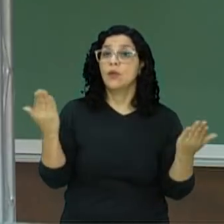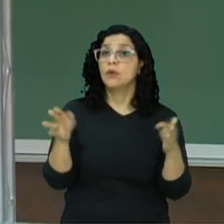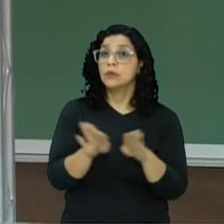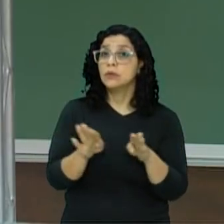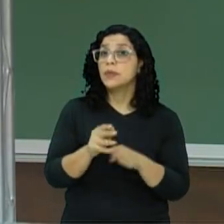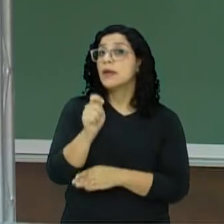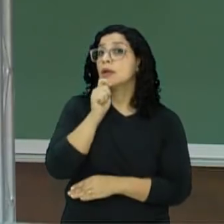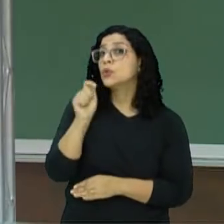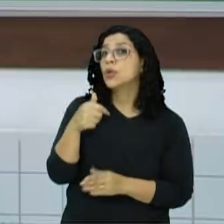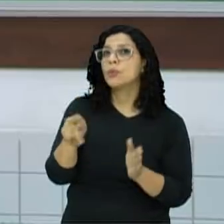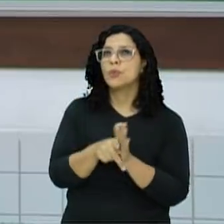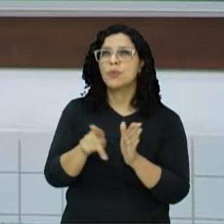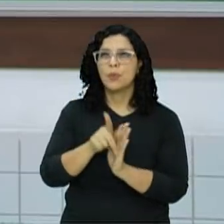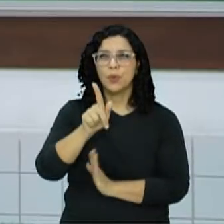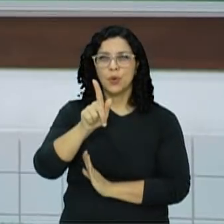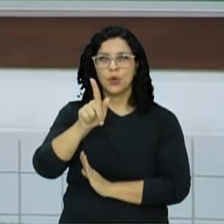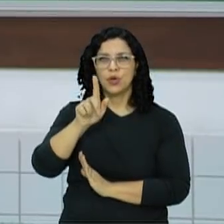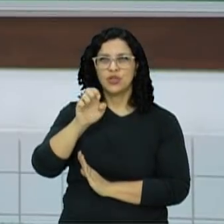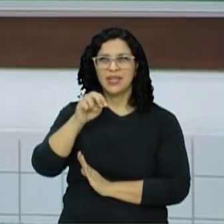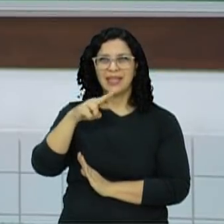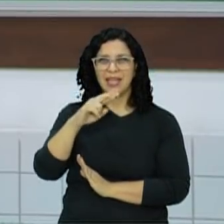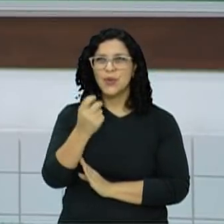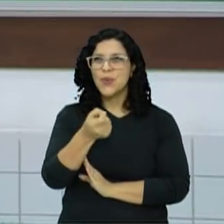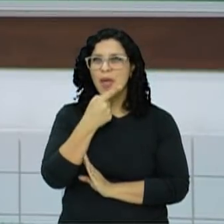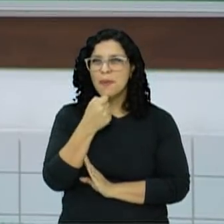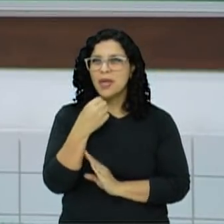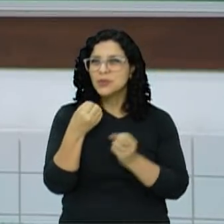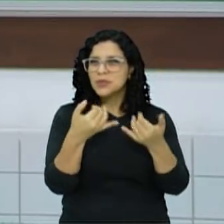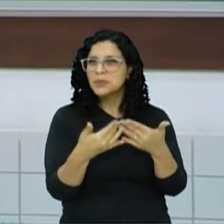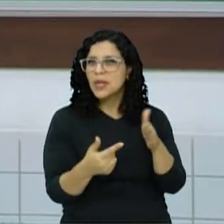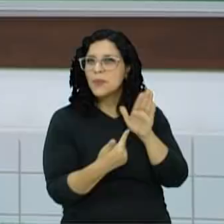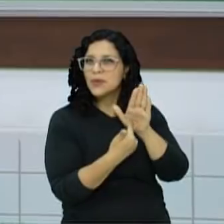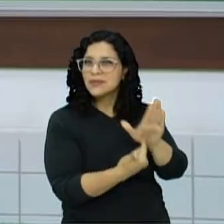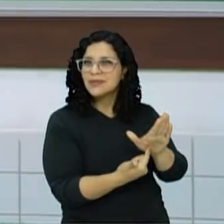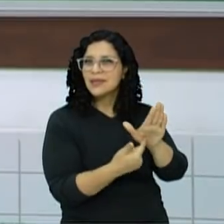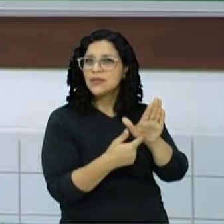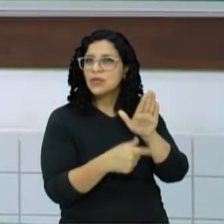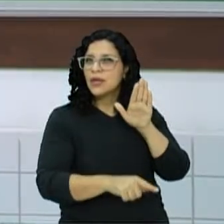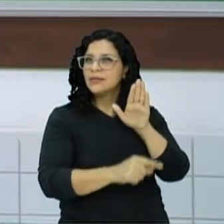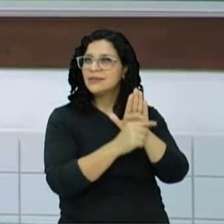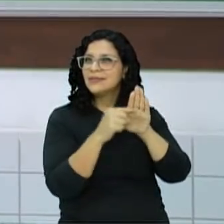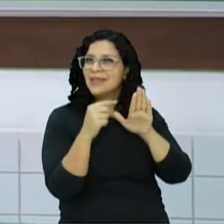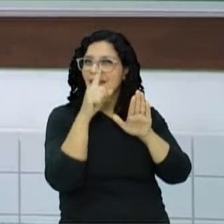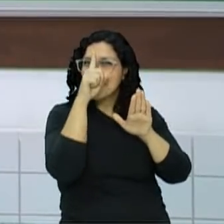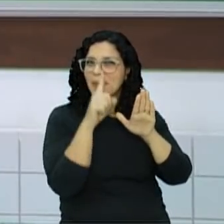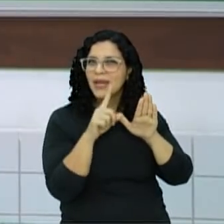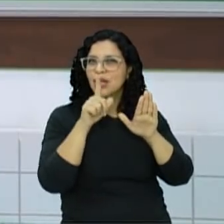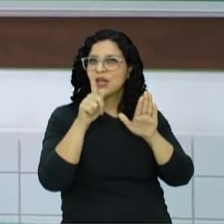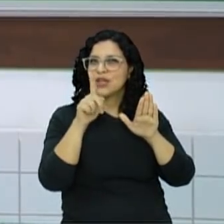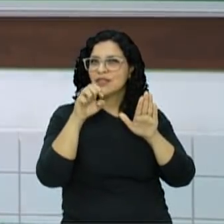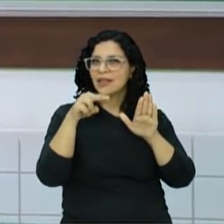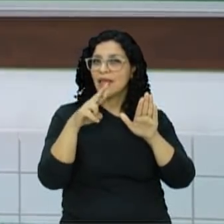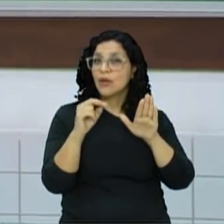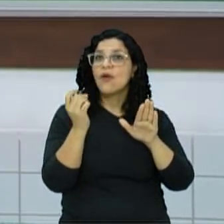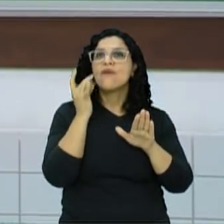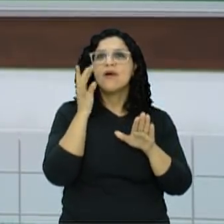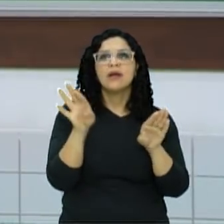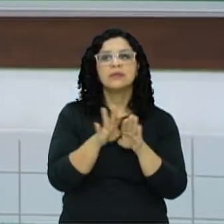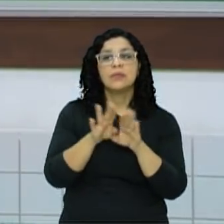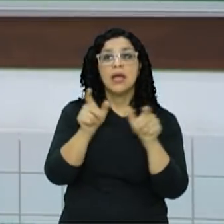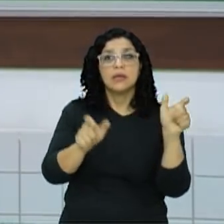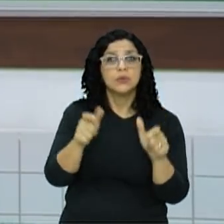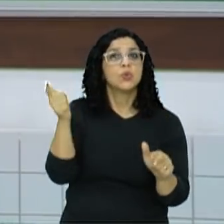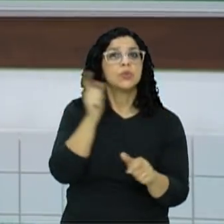Ainda, a lei dos genéricos, tá lembrado do começo da aula que a gente abriu? Isso, a lei dos genéricos facilitou o acesso